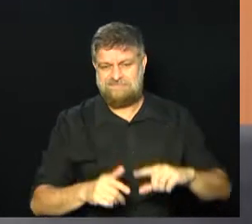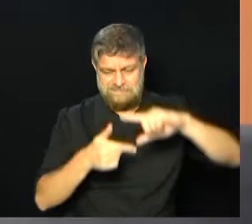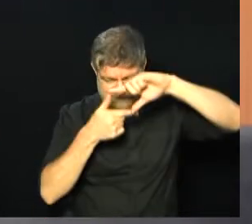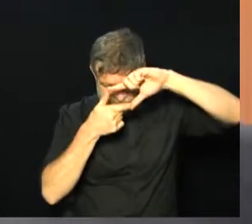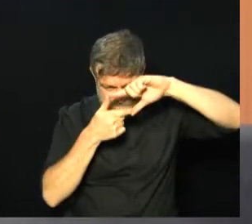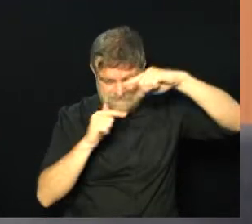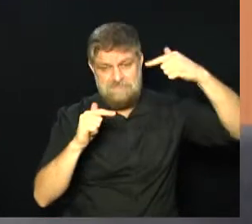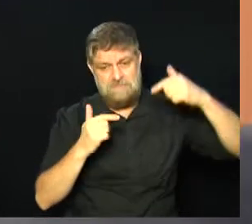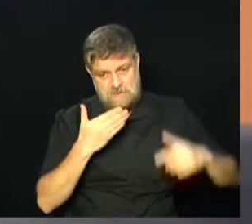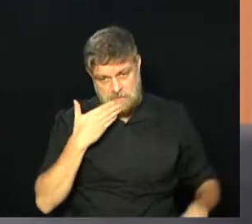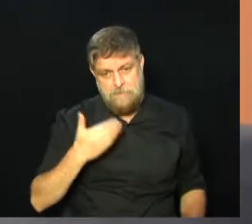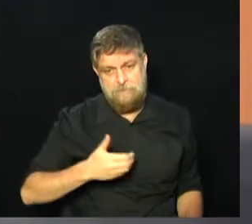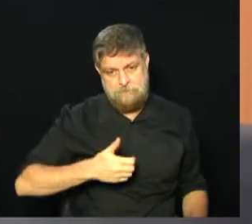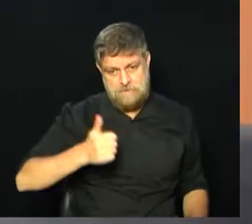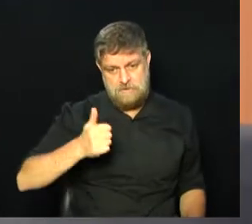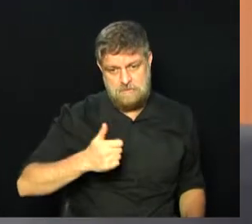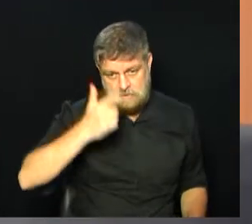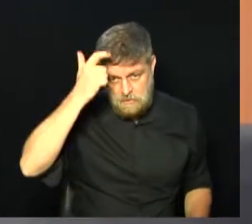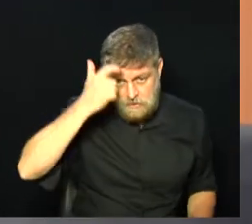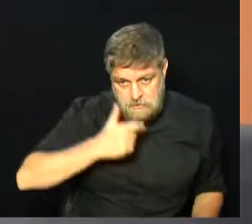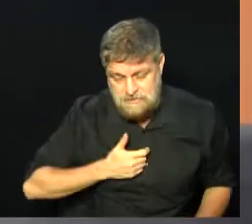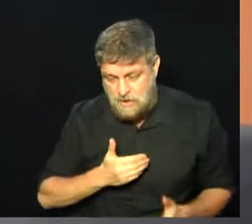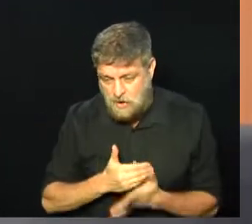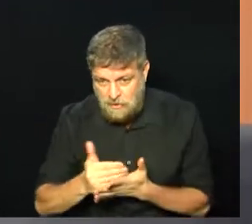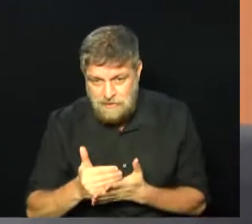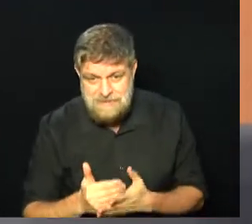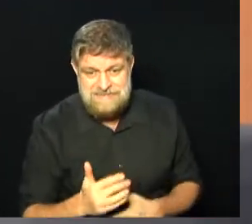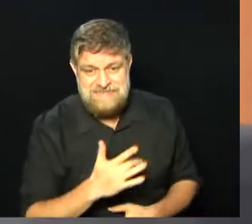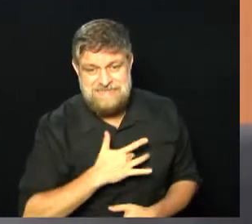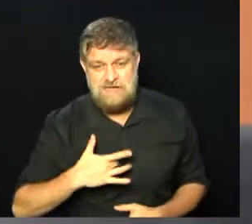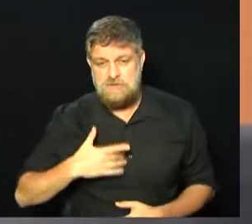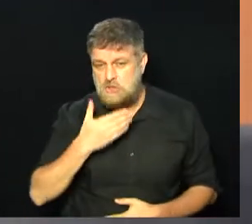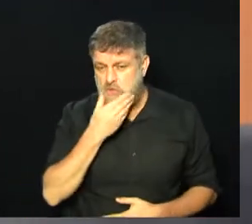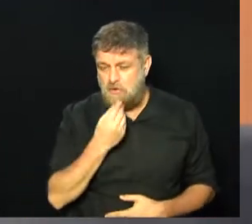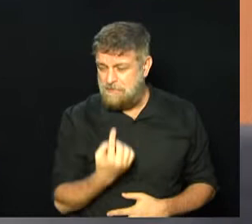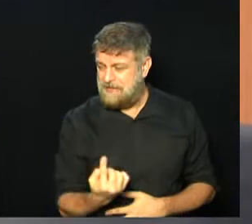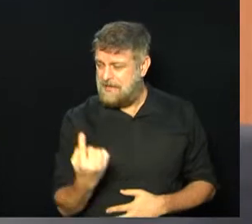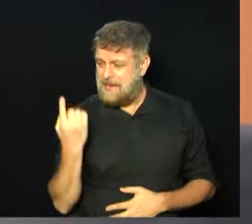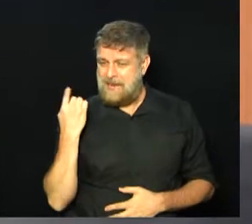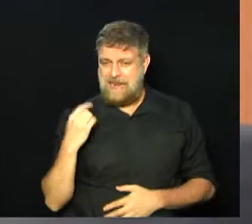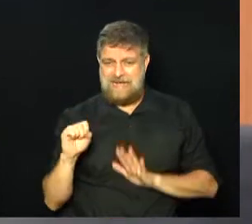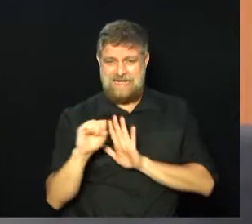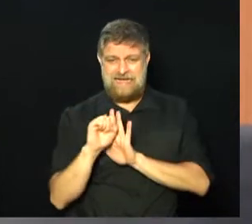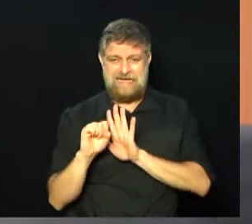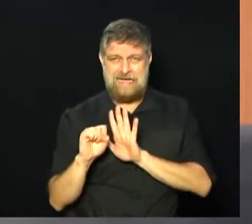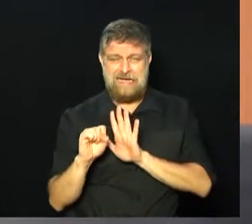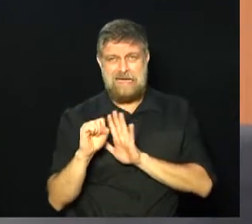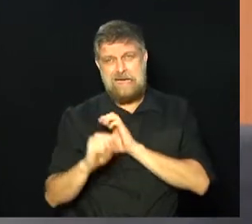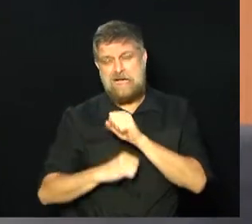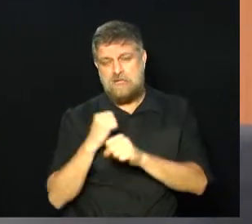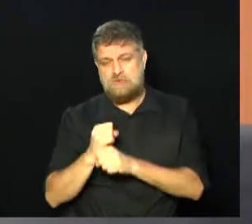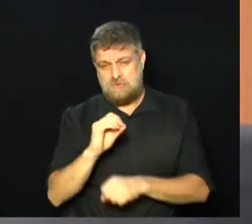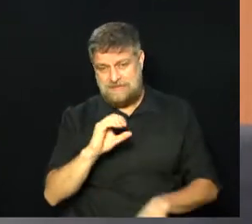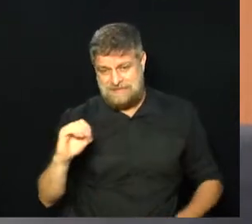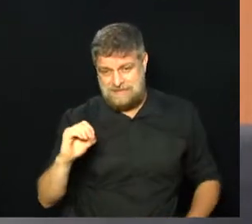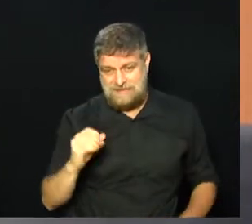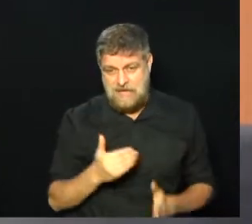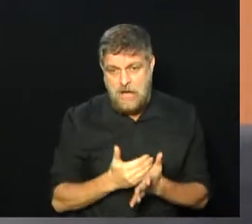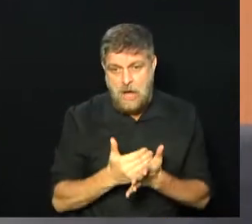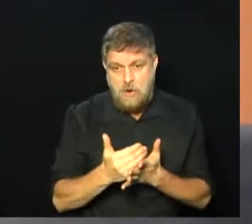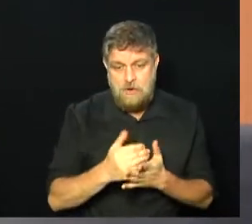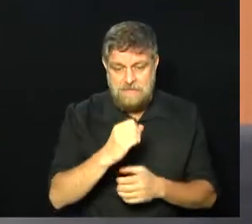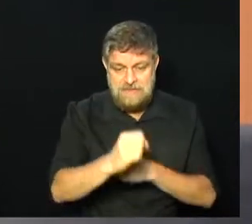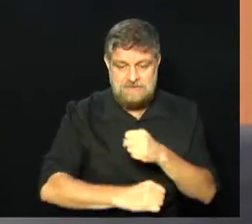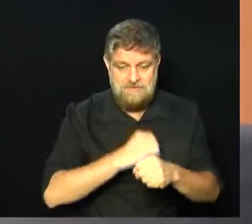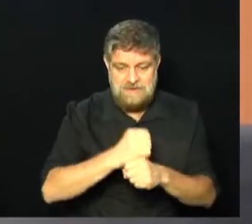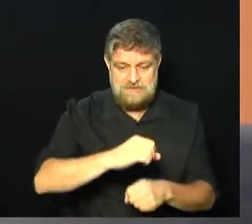muito. Quando eu comecei a fazer urologia, no final da década de 80, começo de 90,